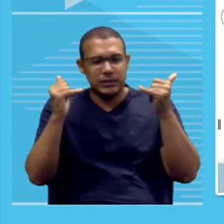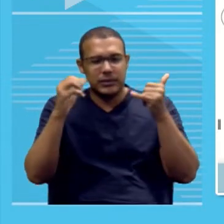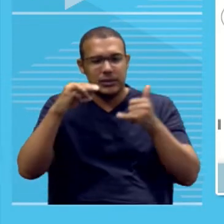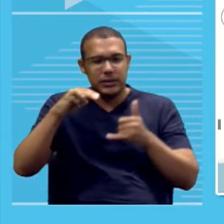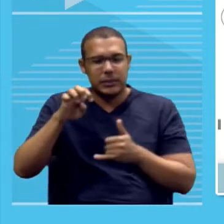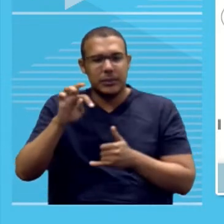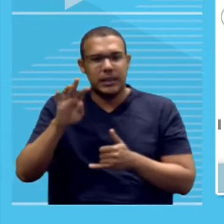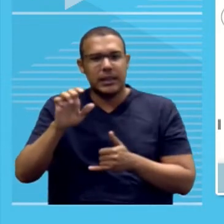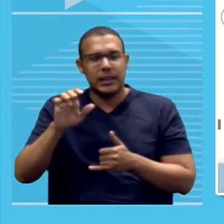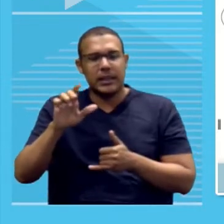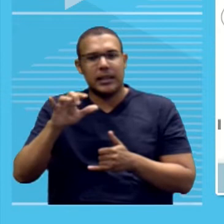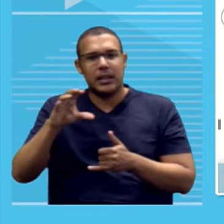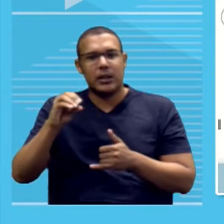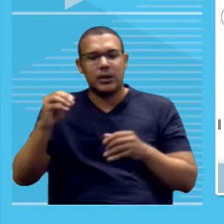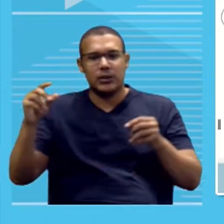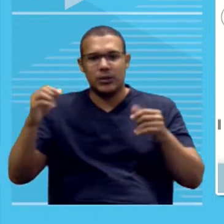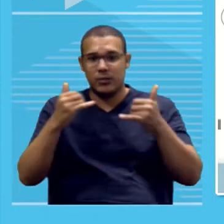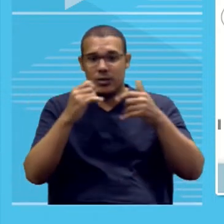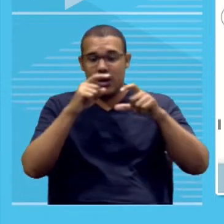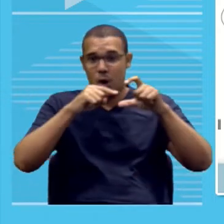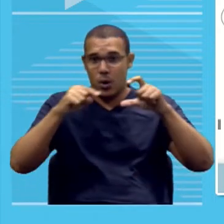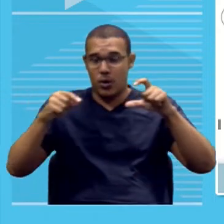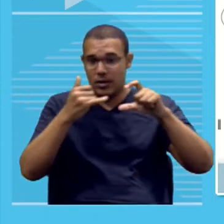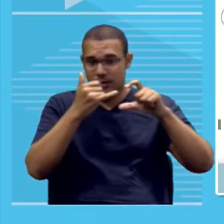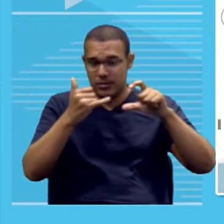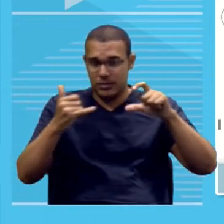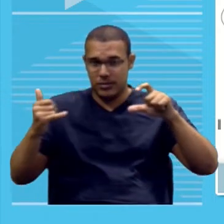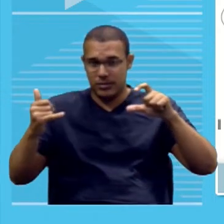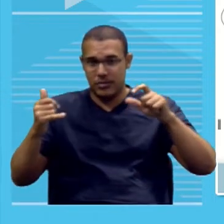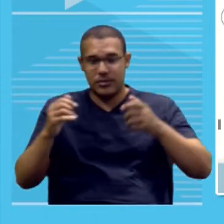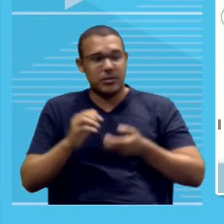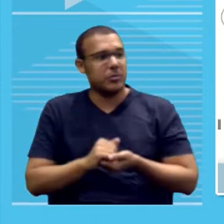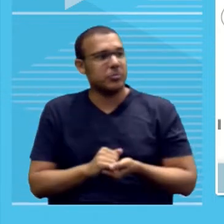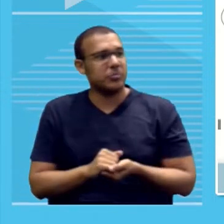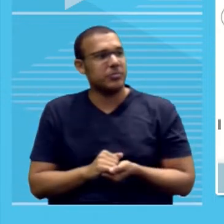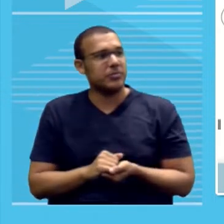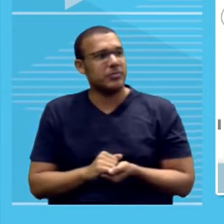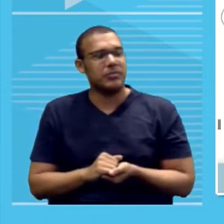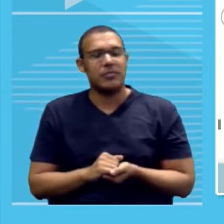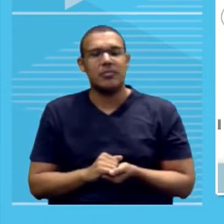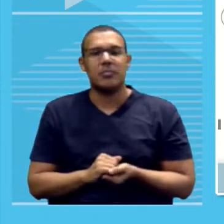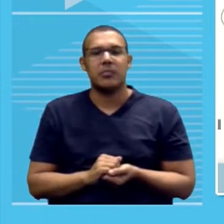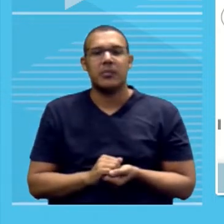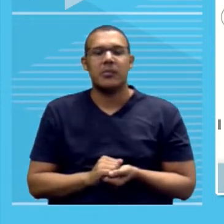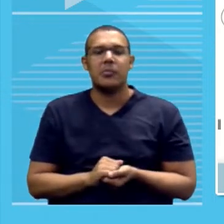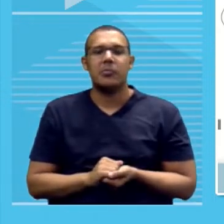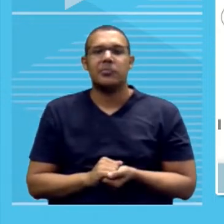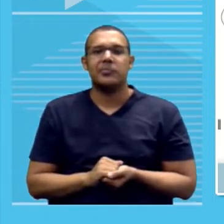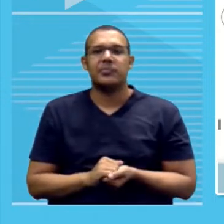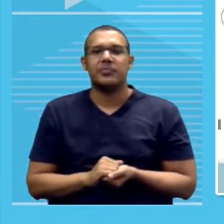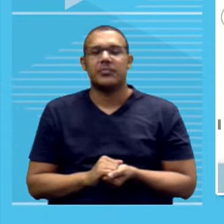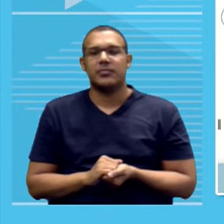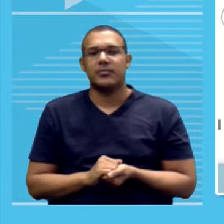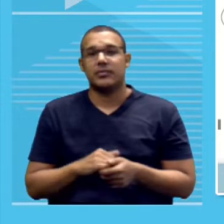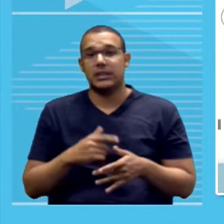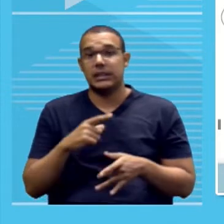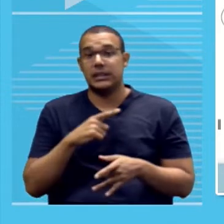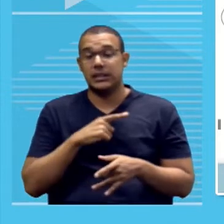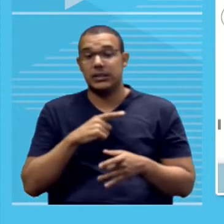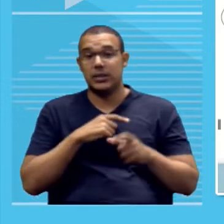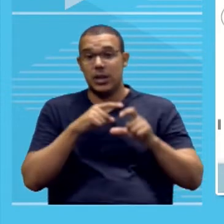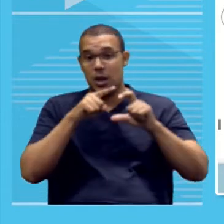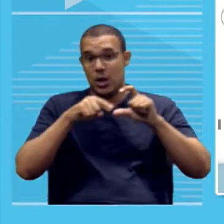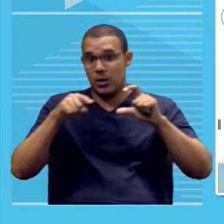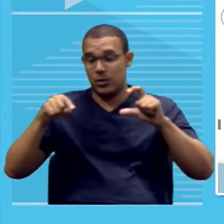vão conduzir o quê? Corrente elétrica. Ó. Percebam que os fios metálicos vão conduzir corrente elétrica. E se eu tenho corrente